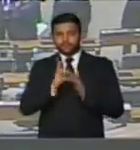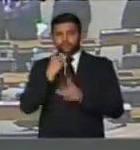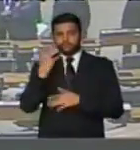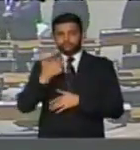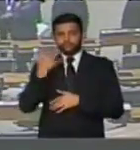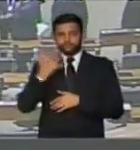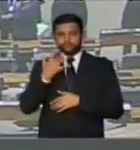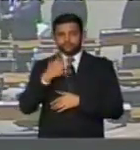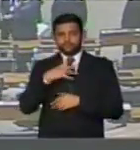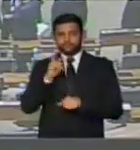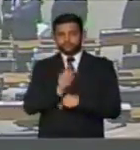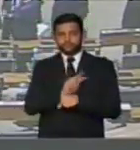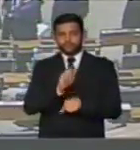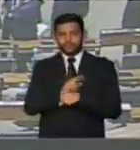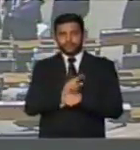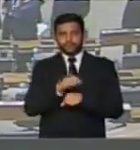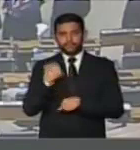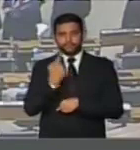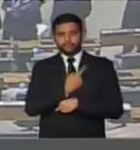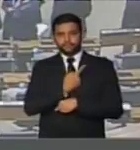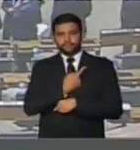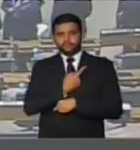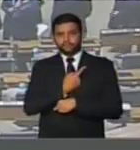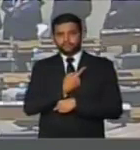antecederam, eu defendo que nós